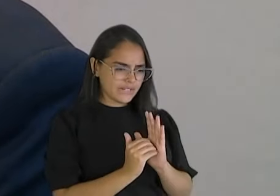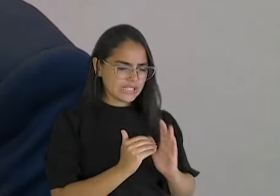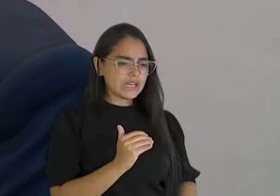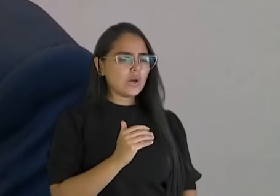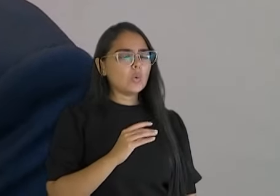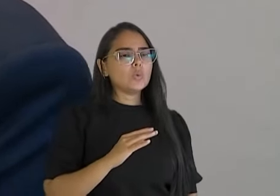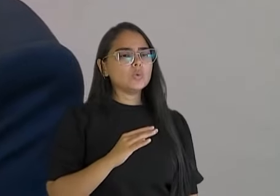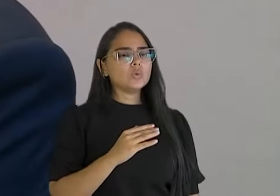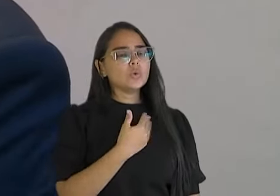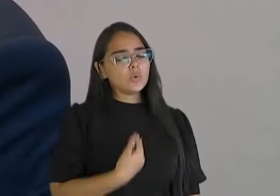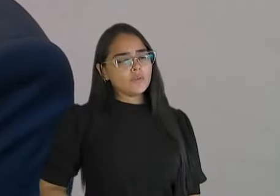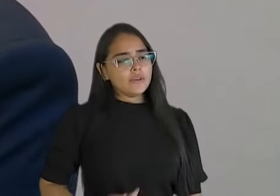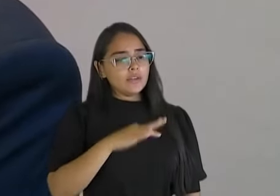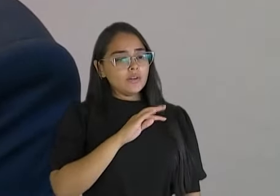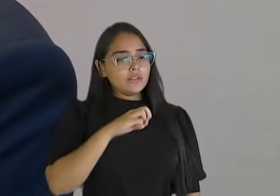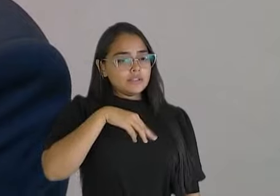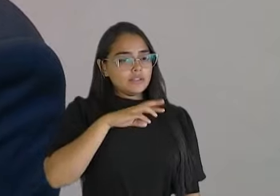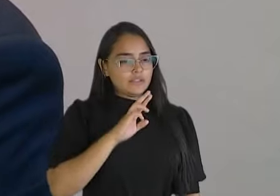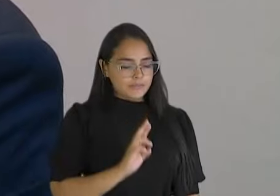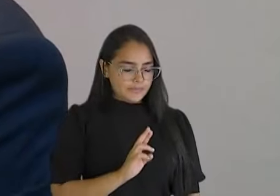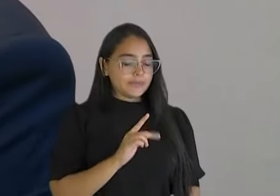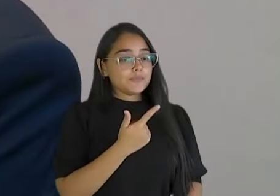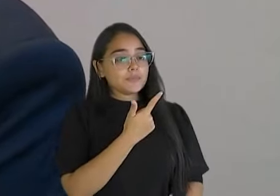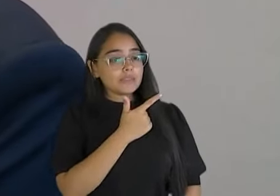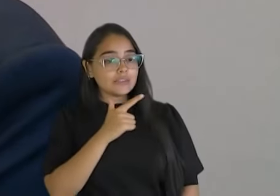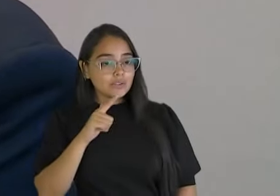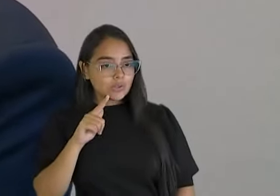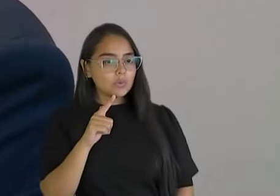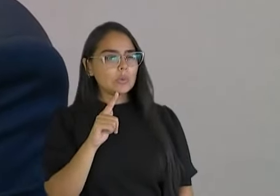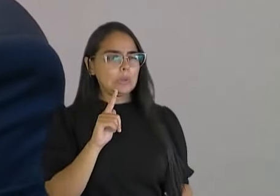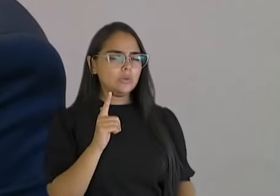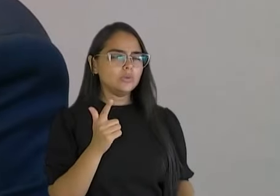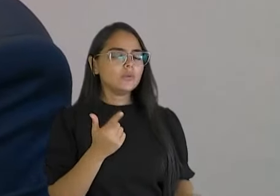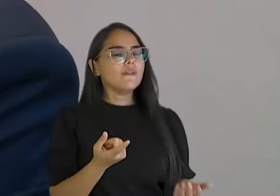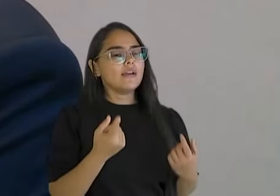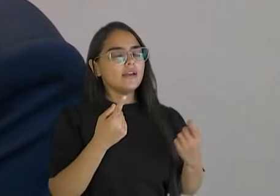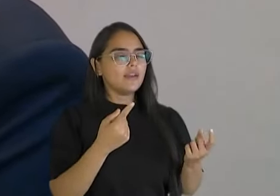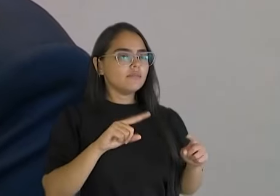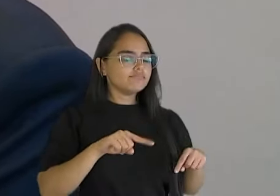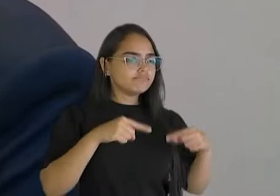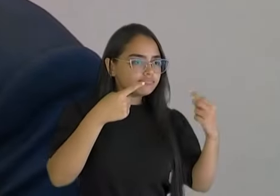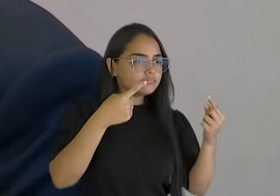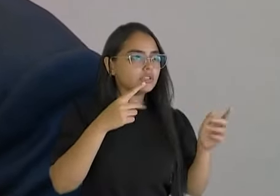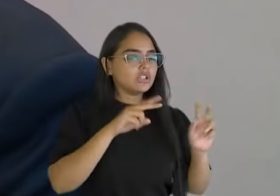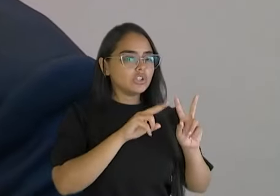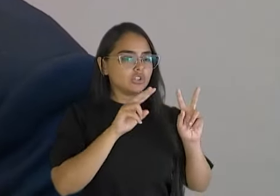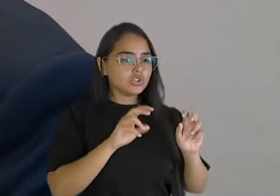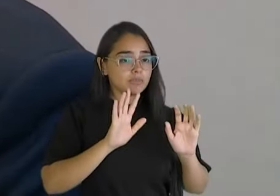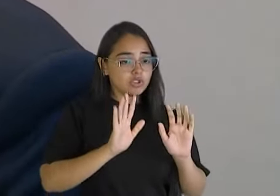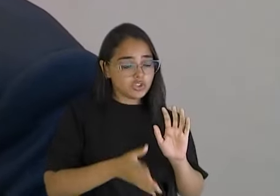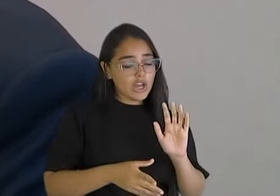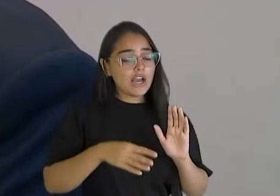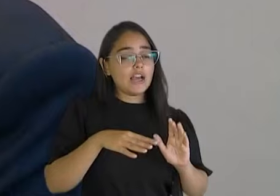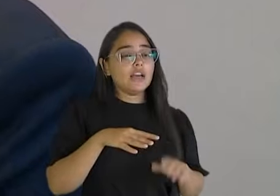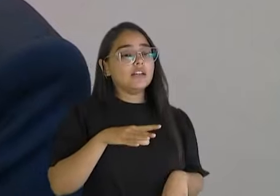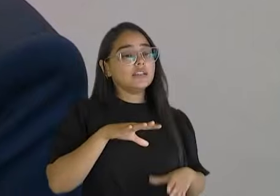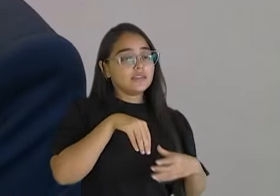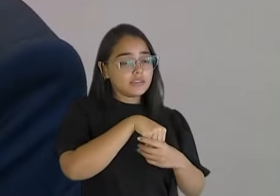Temer, e mais recentemente uma outra que sobreveio, revogando algumas das disposições que já se tinha em